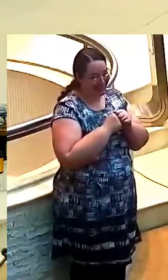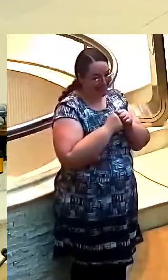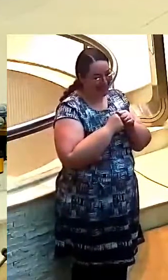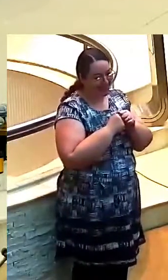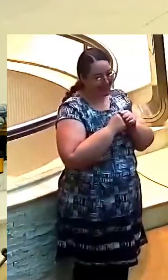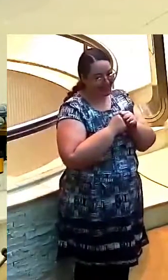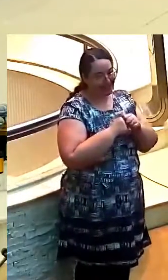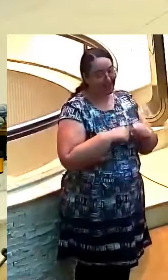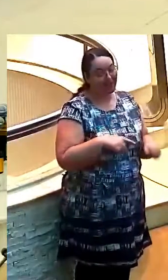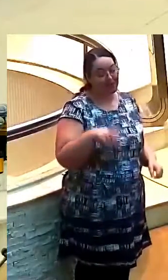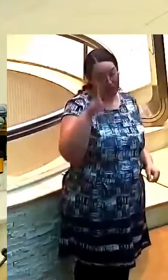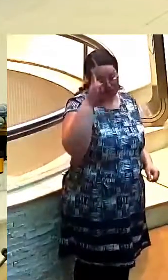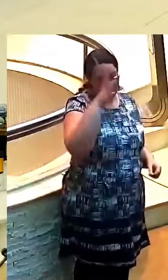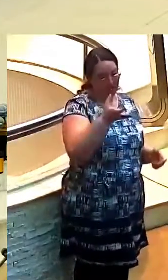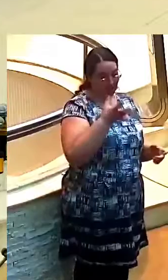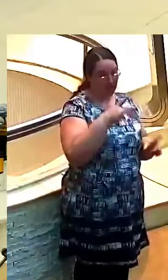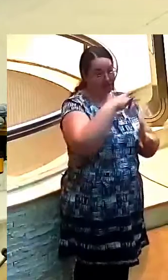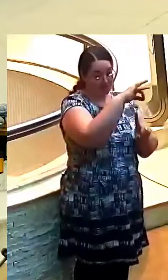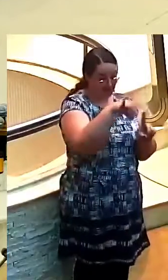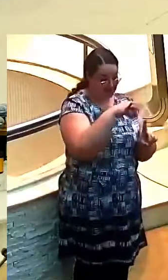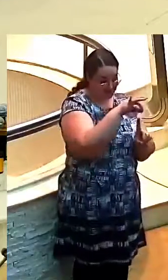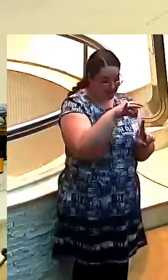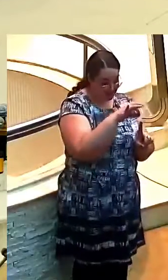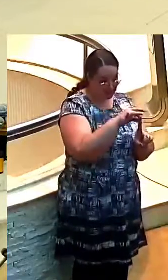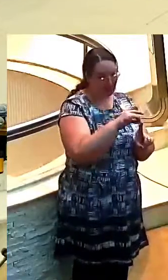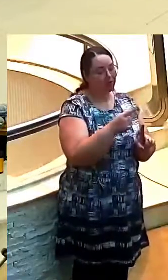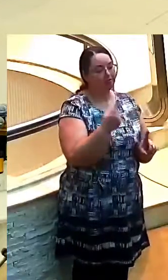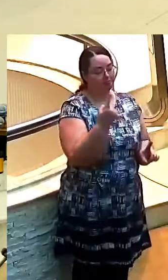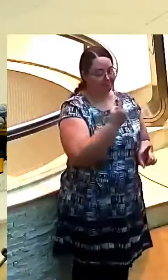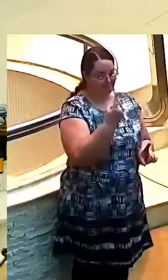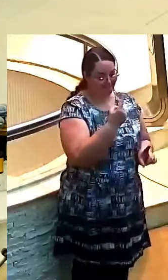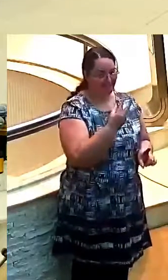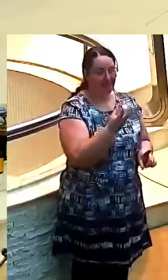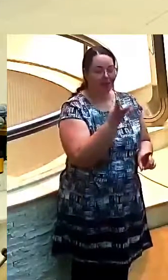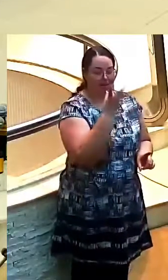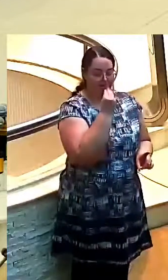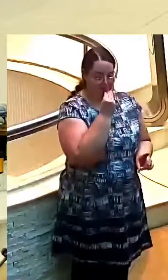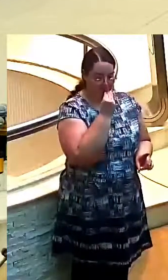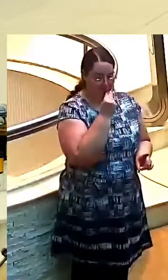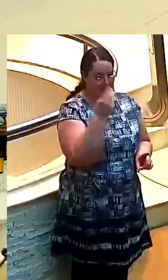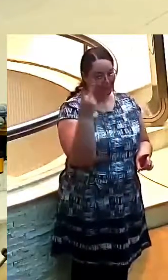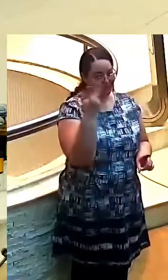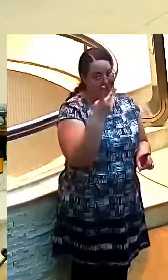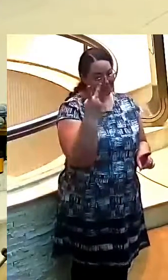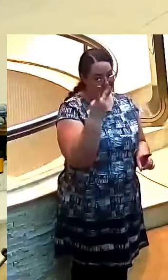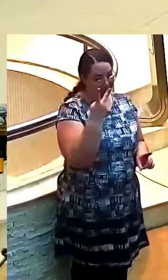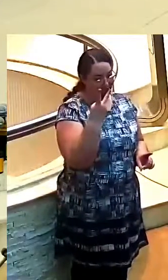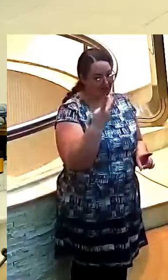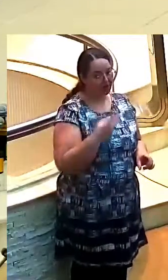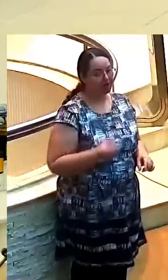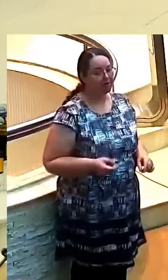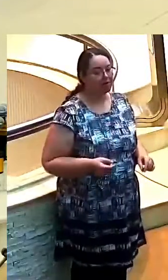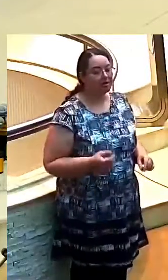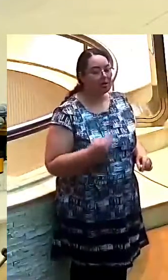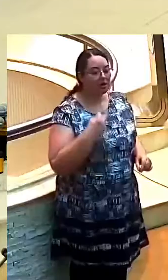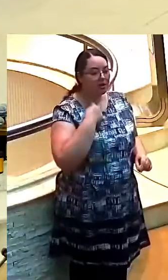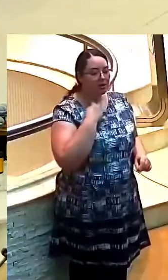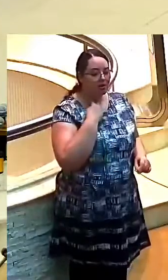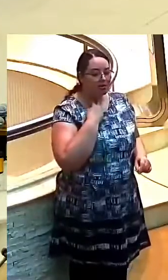lembrai-vos, de que, o resultado, de murmurar,